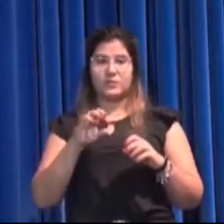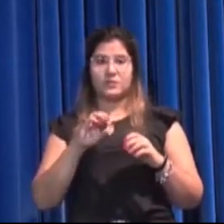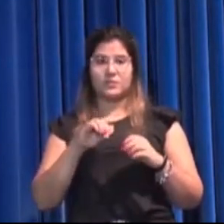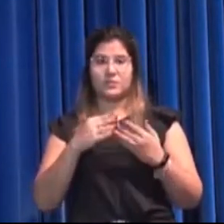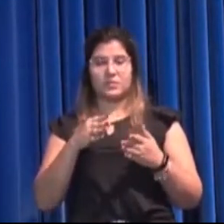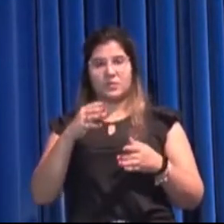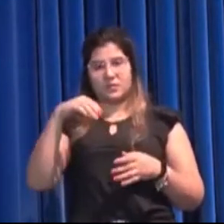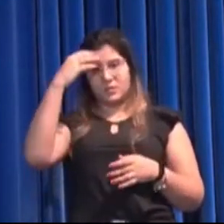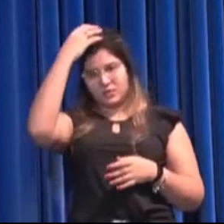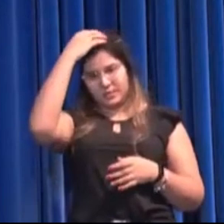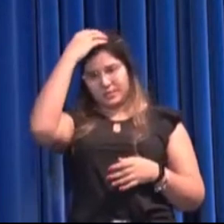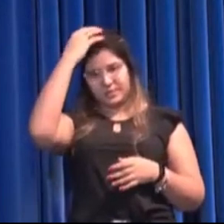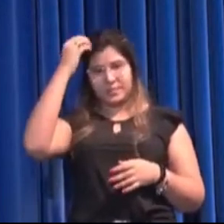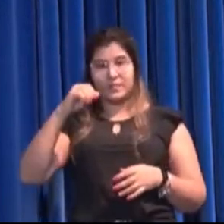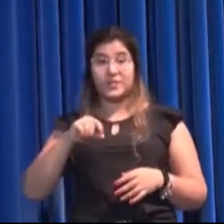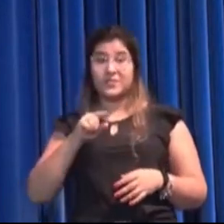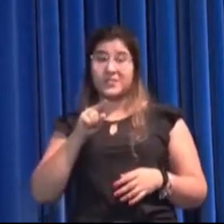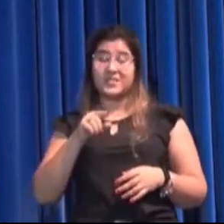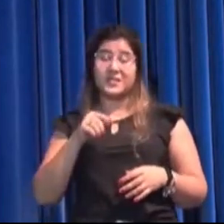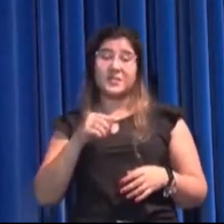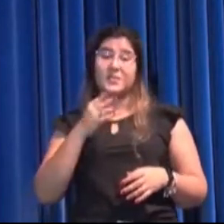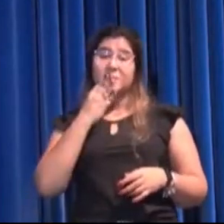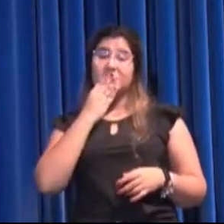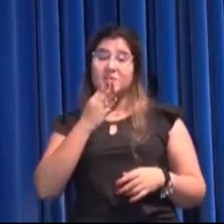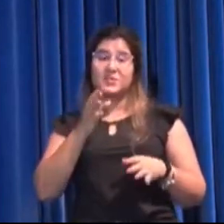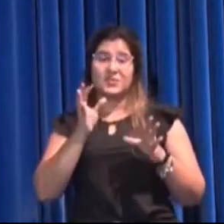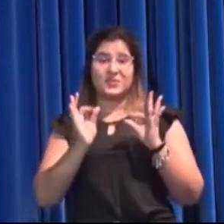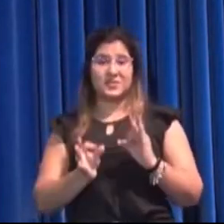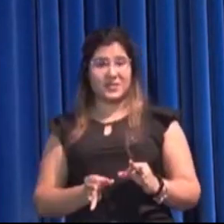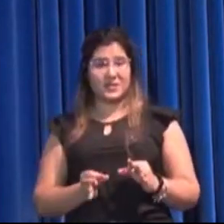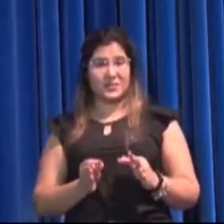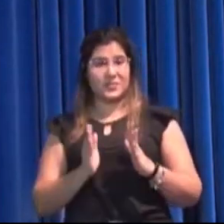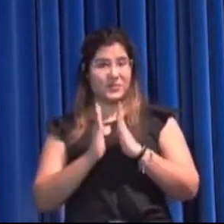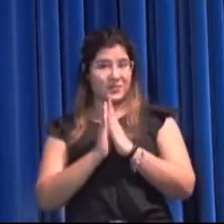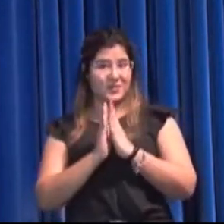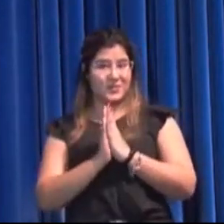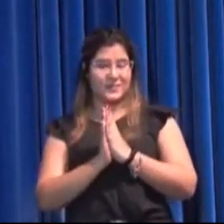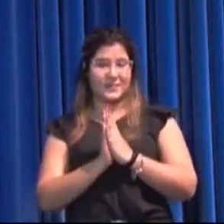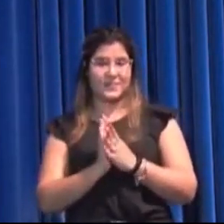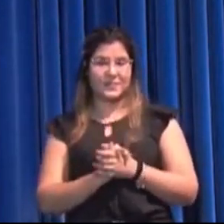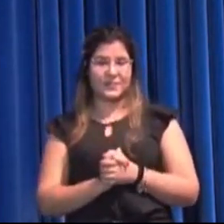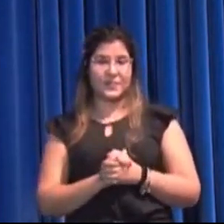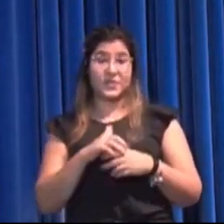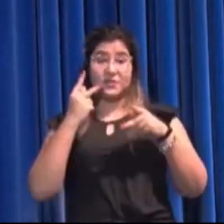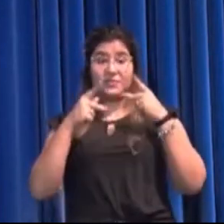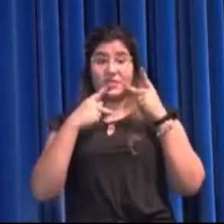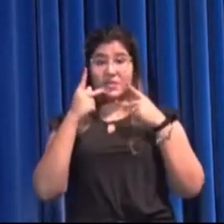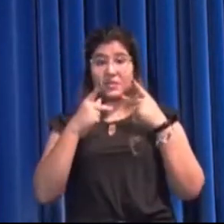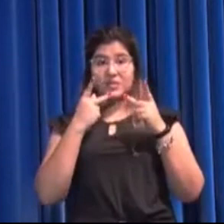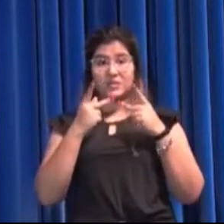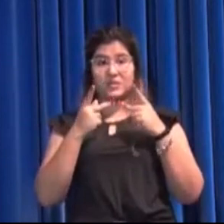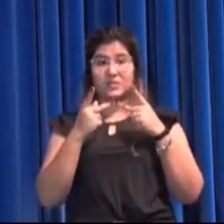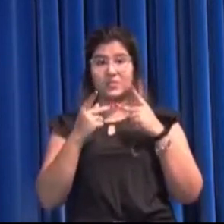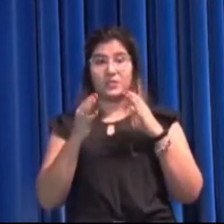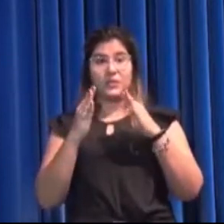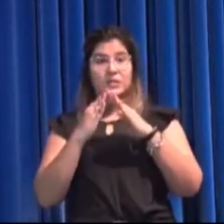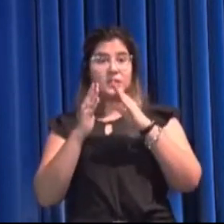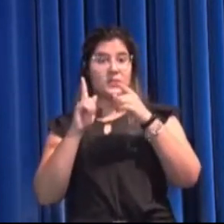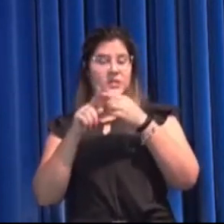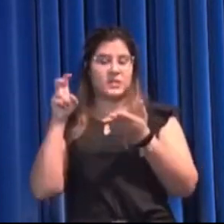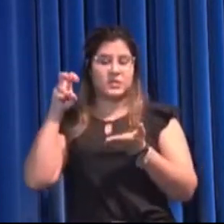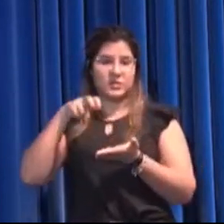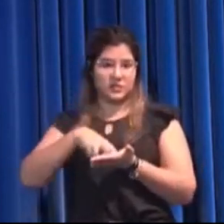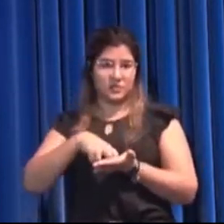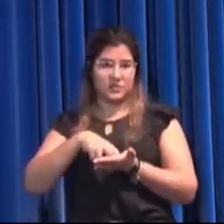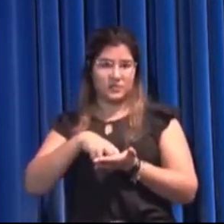Como você fez o pedido certo, nós estamos falando em oração. Nós estamos falando em igreja